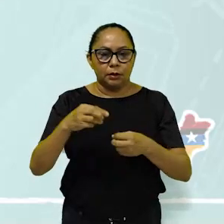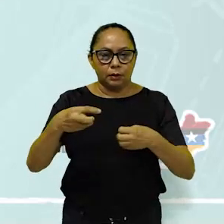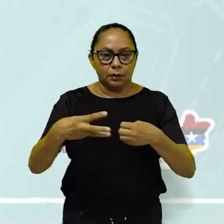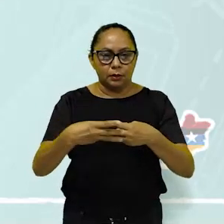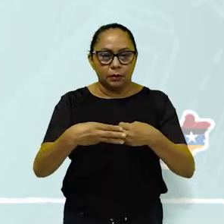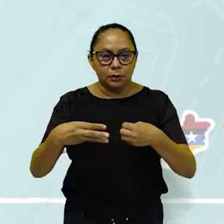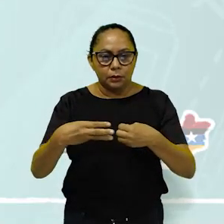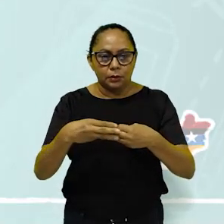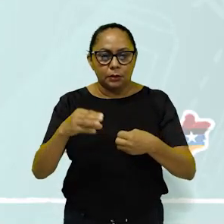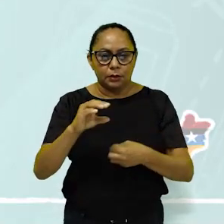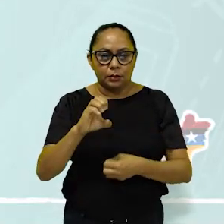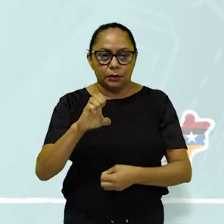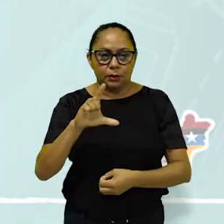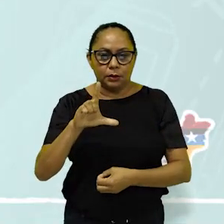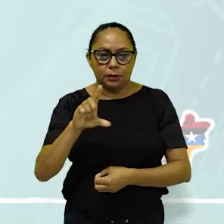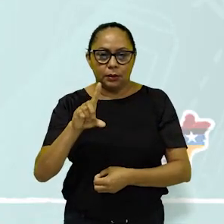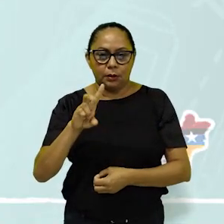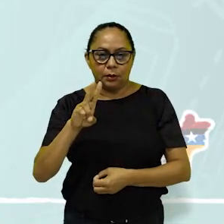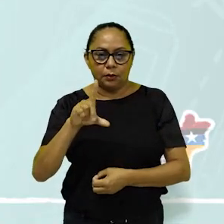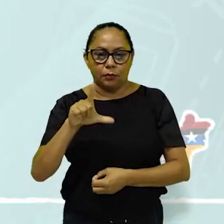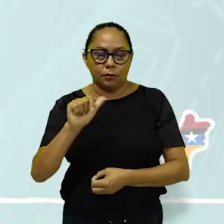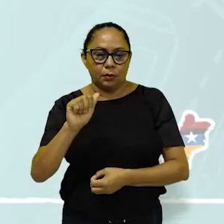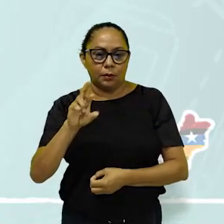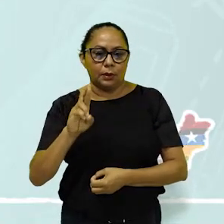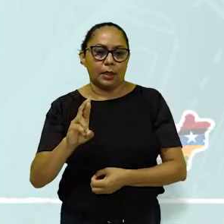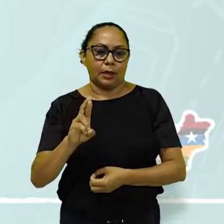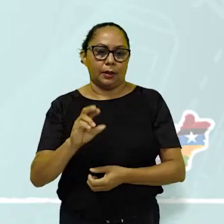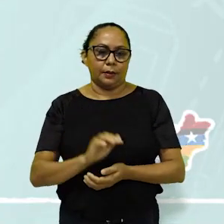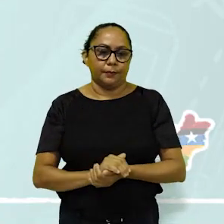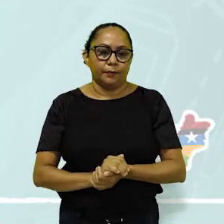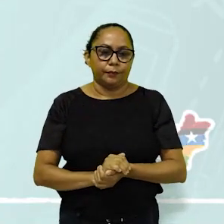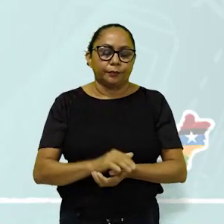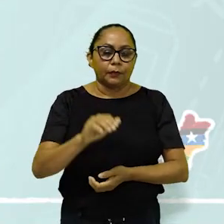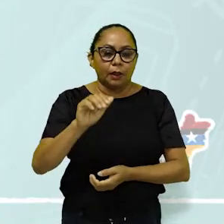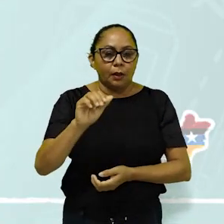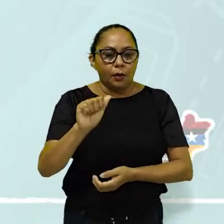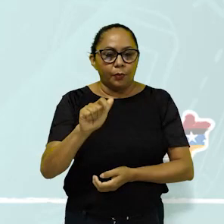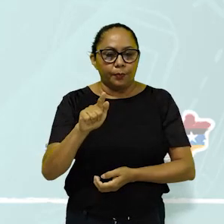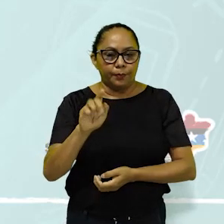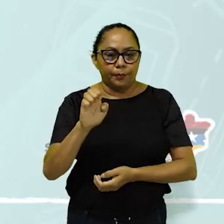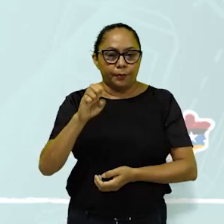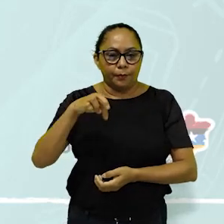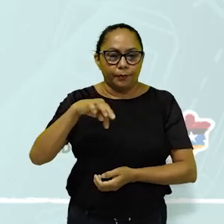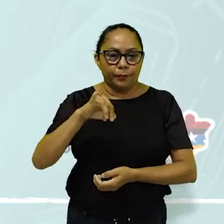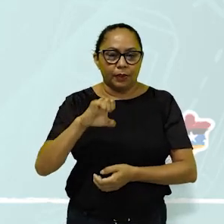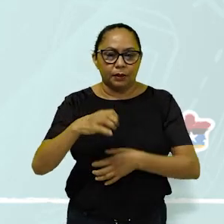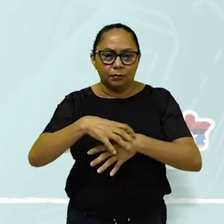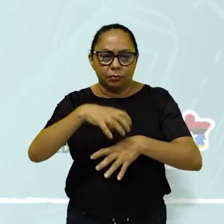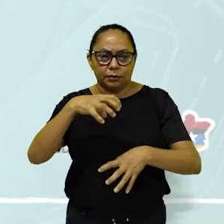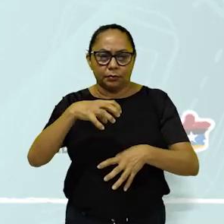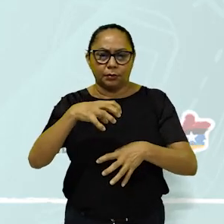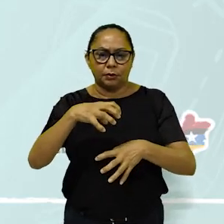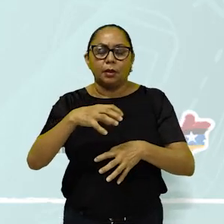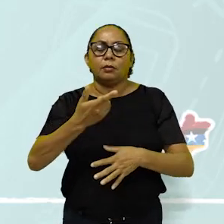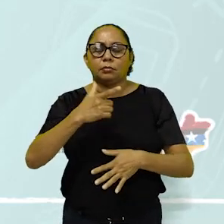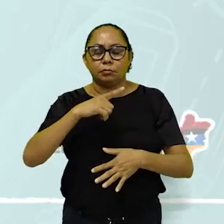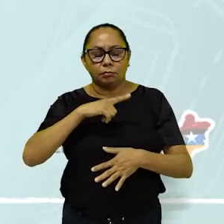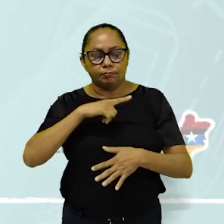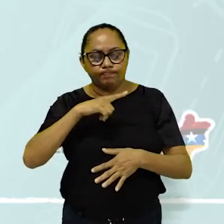Então, agente inflamatório. Durante a resposta inflamatória, né, existe